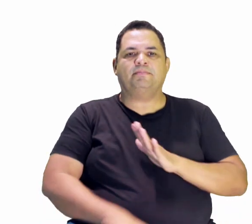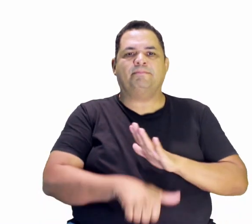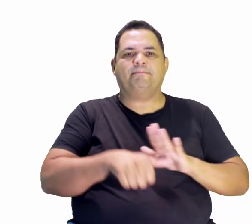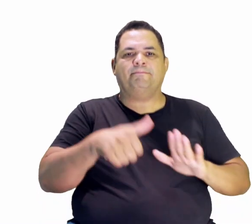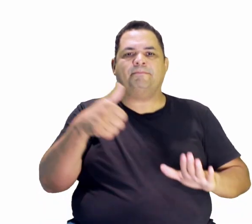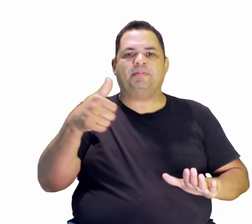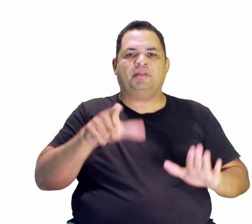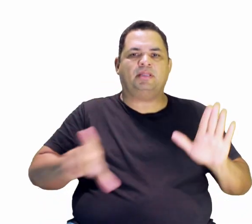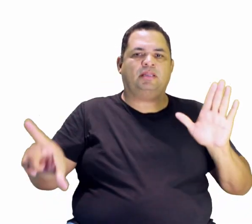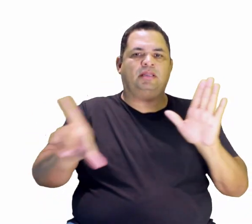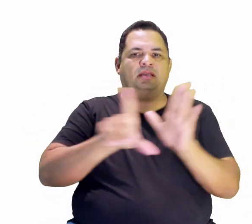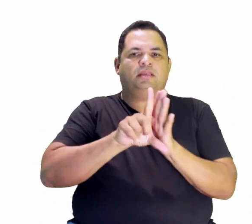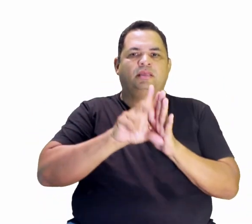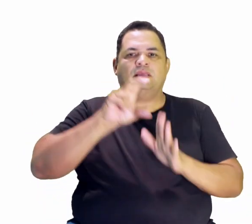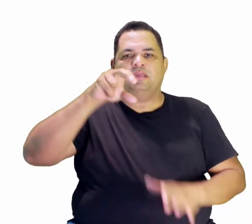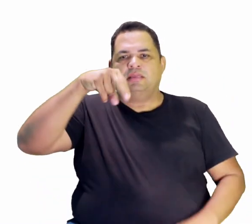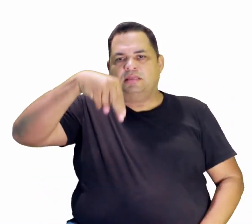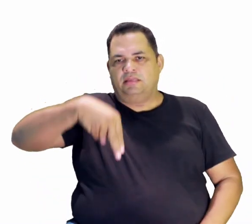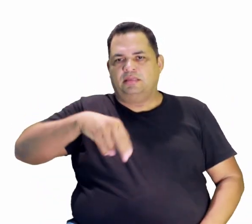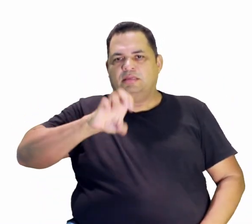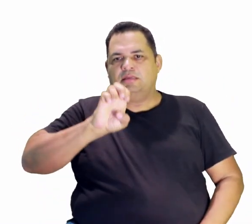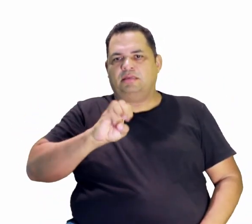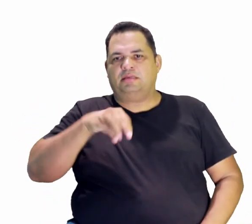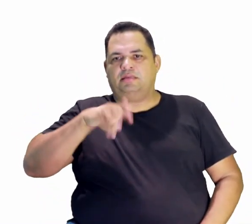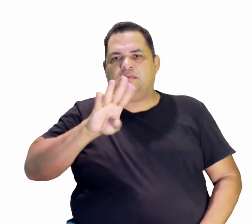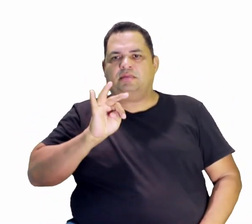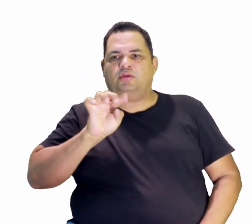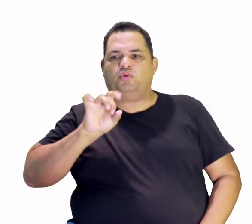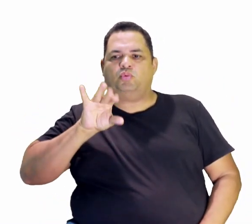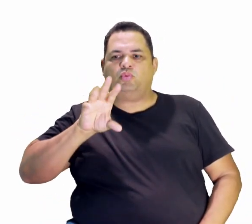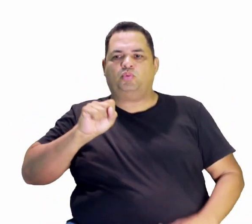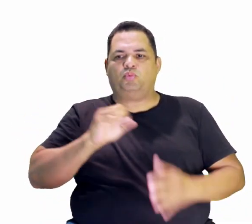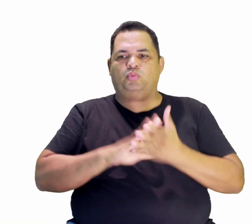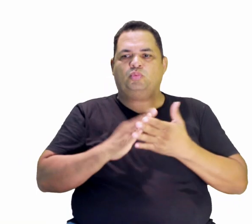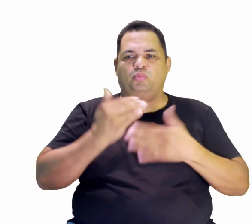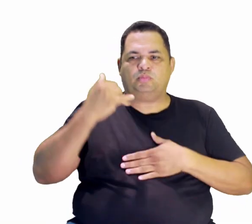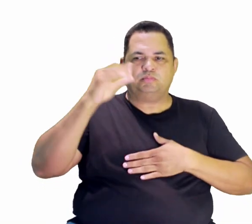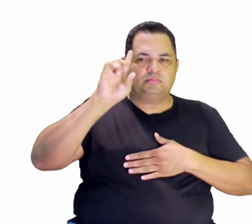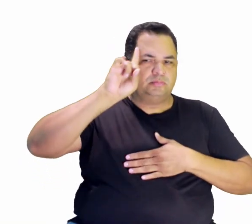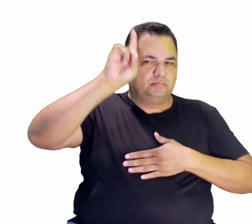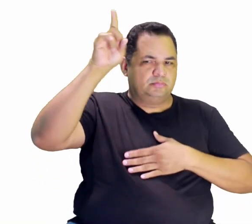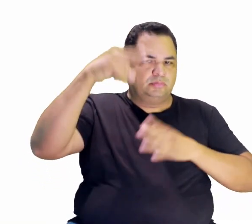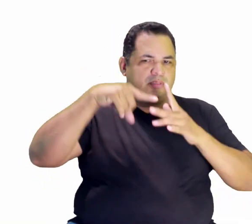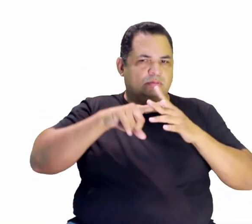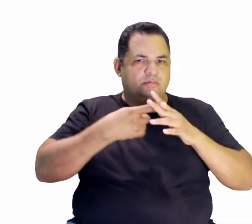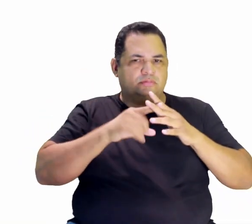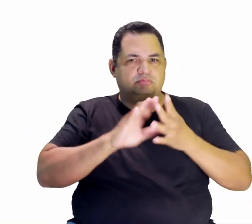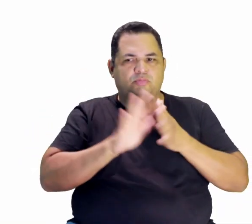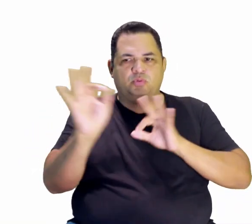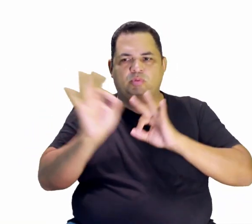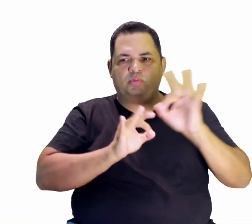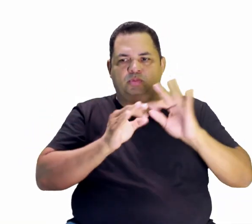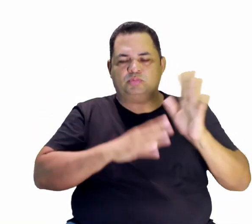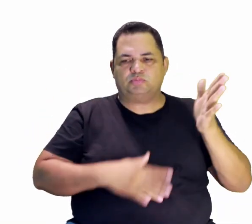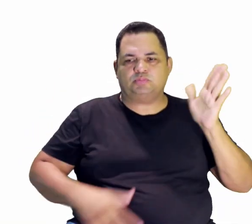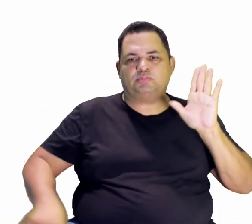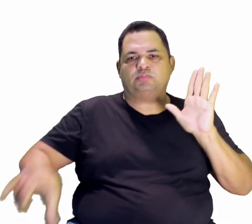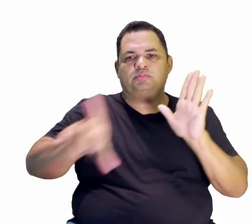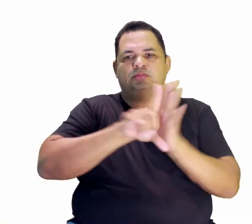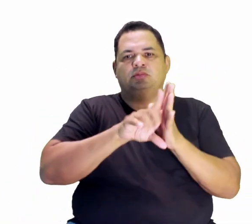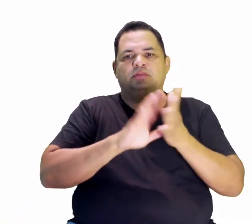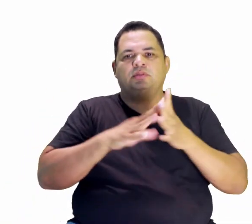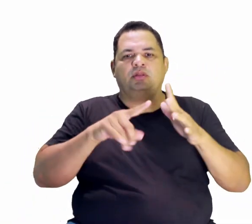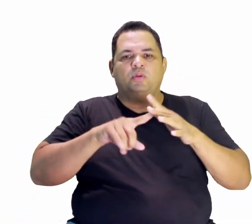Primeira lei de Newton. Newton foi o cara da mecânica, né? Estabeleceu essas 3 leis que, sobre a mecânica,